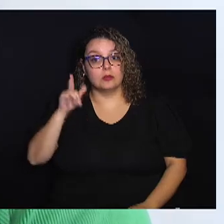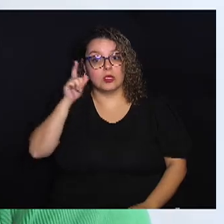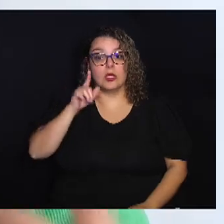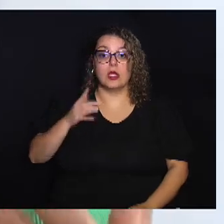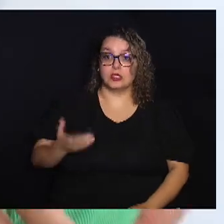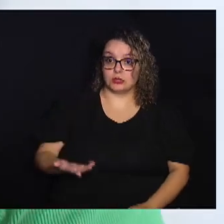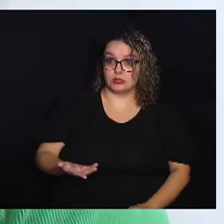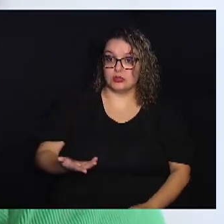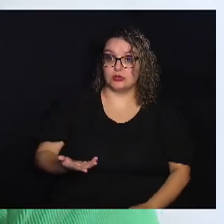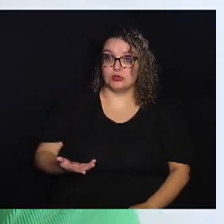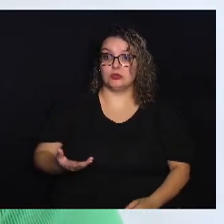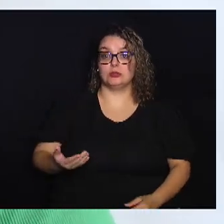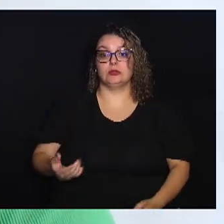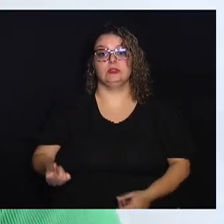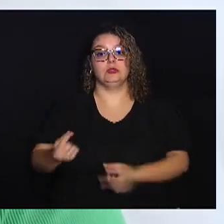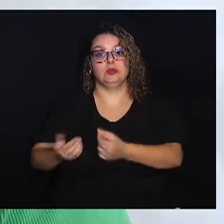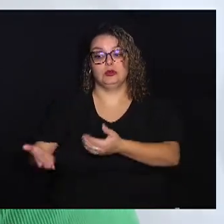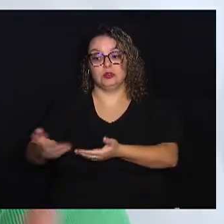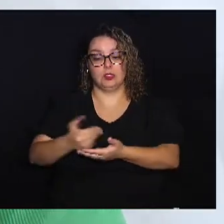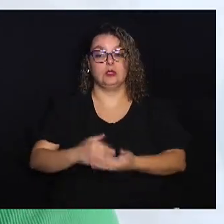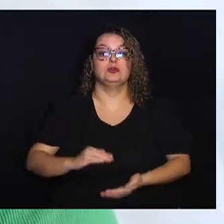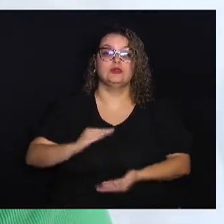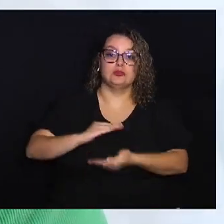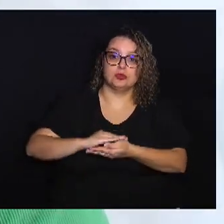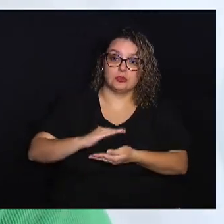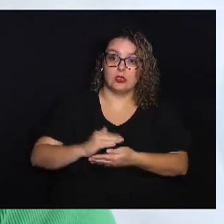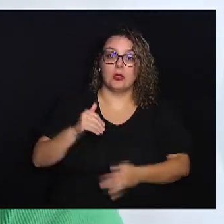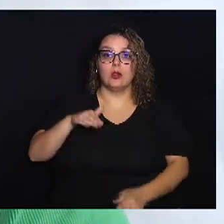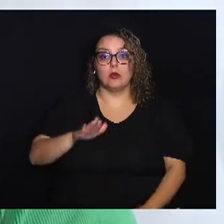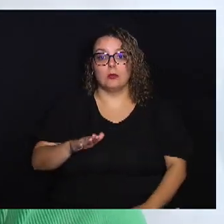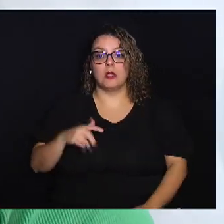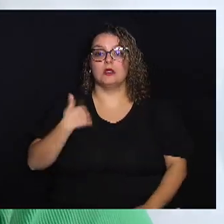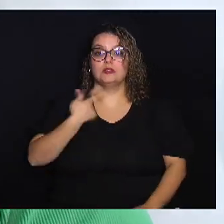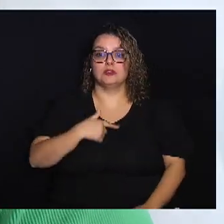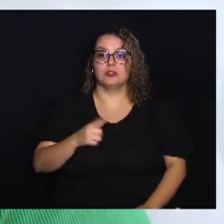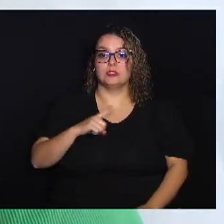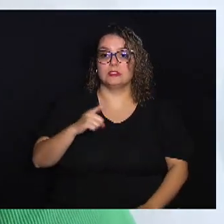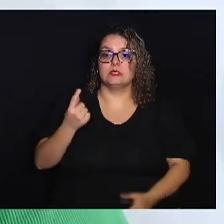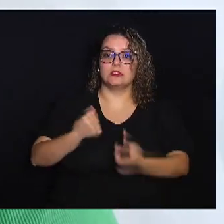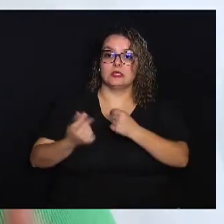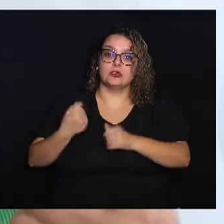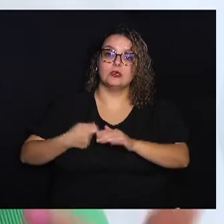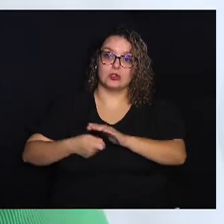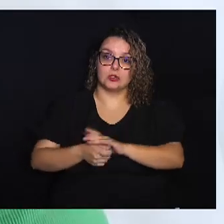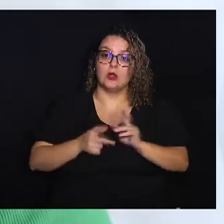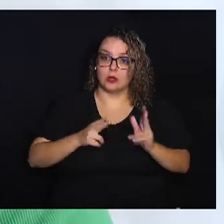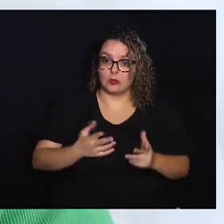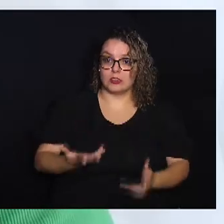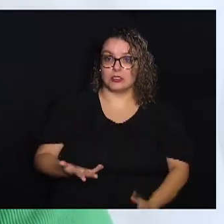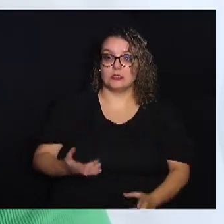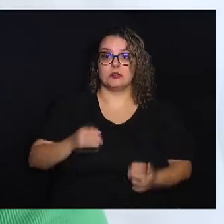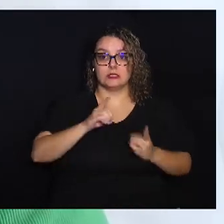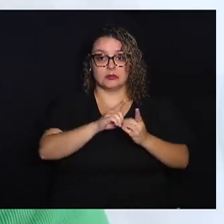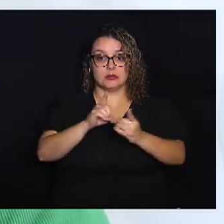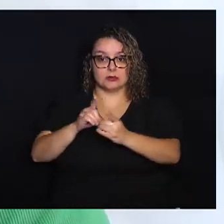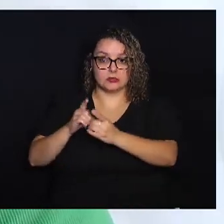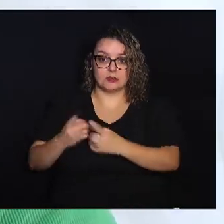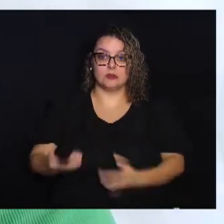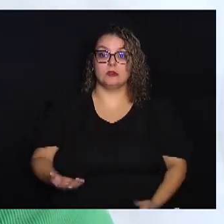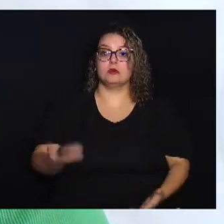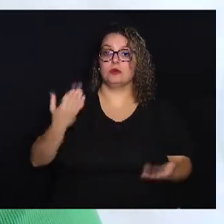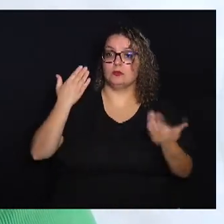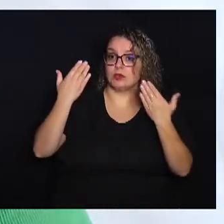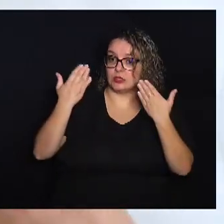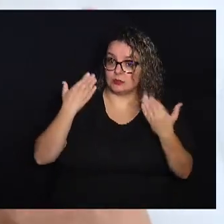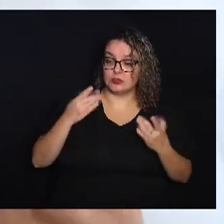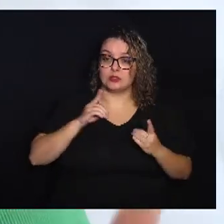conseguirmos levantar de fundos, mais a gente tem como investir, né, nesses atendimentos, atendimento